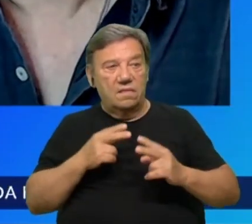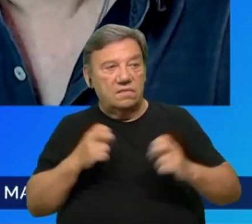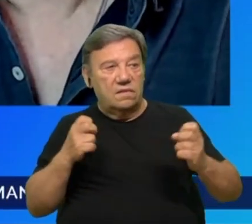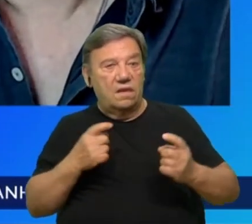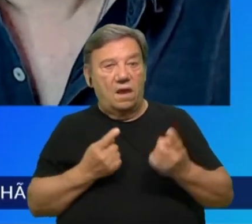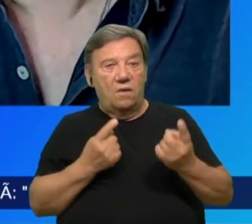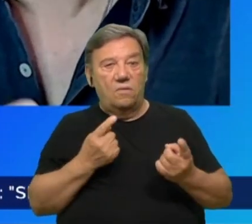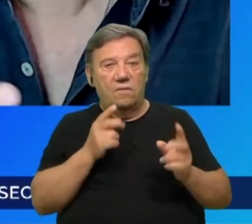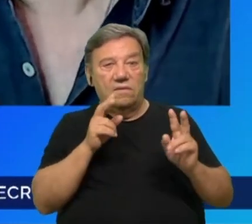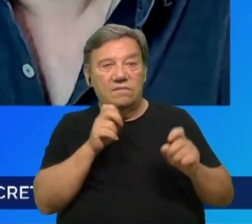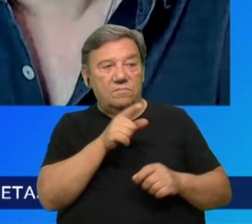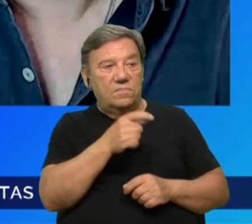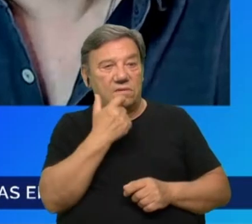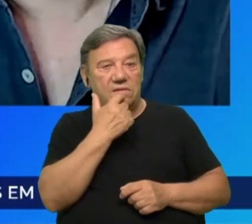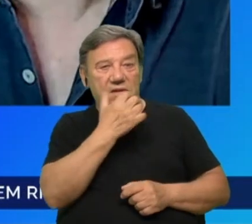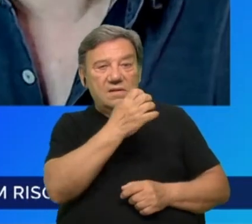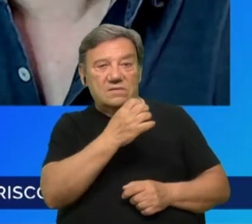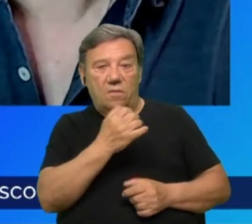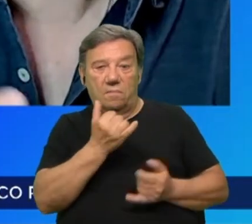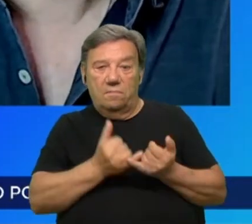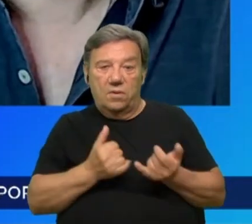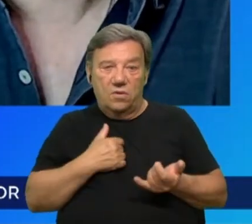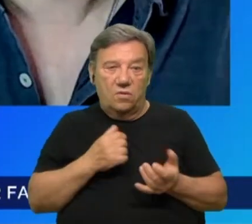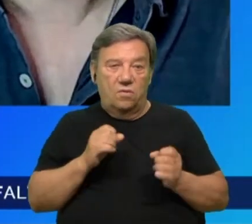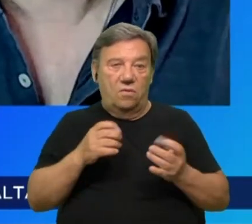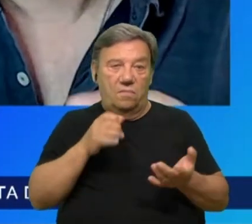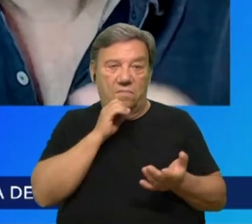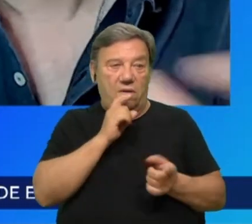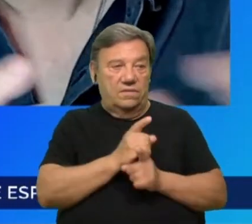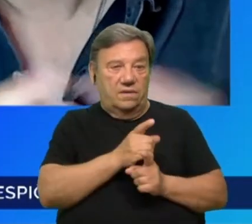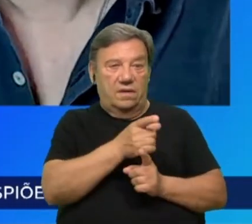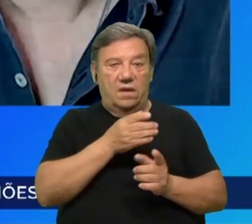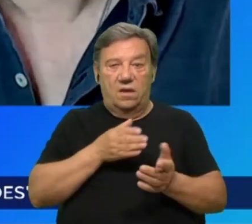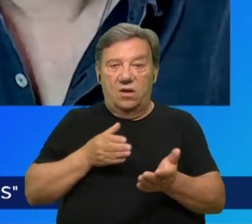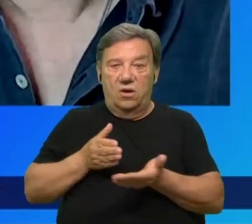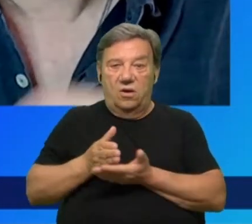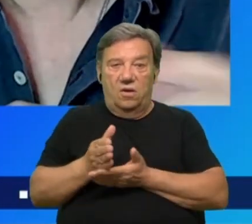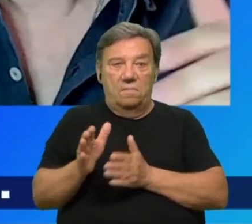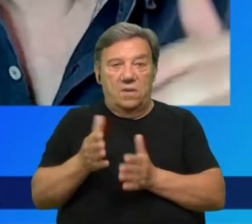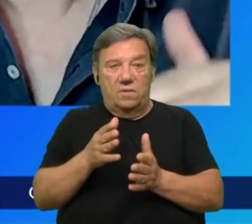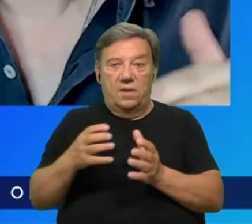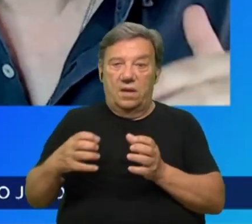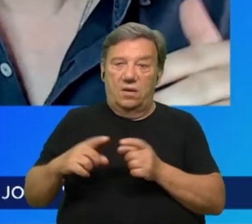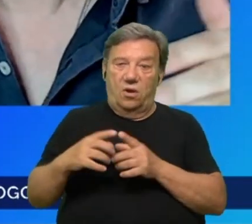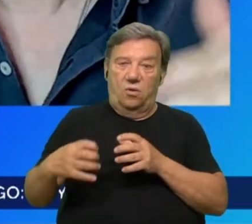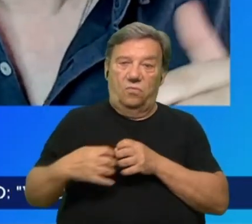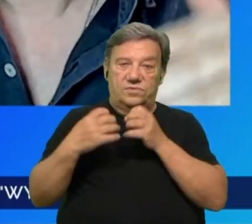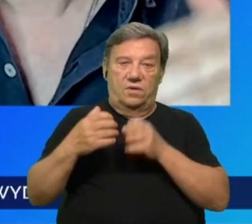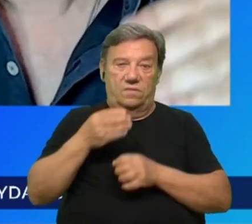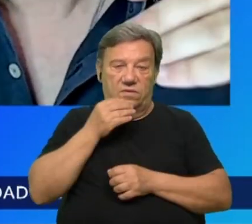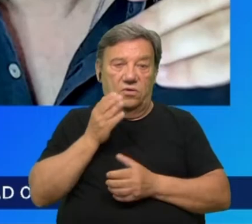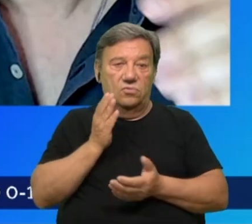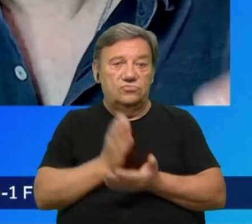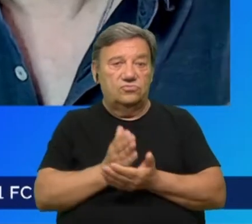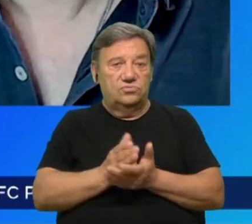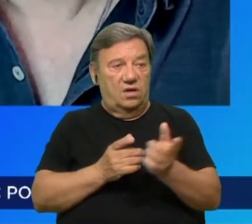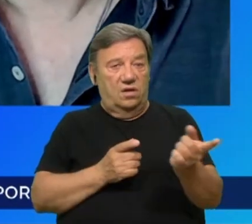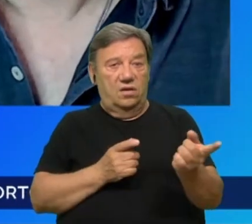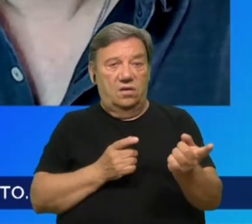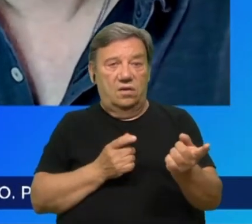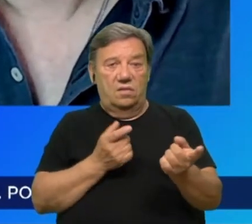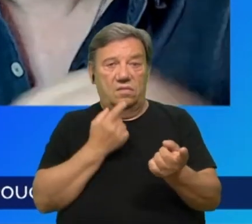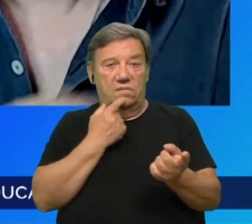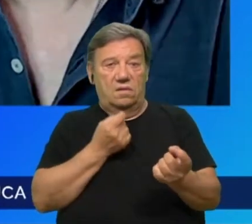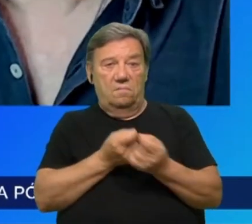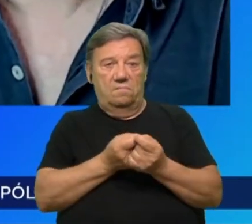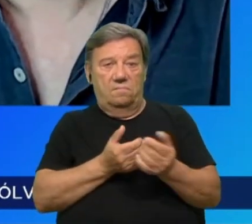algum tipo deste asteroide perigoso ou que possa estar em rota mais ou menos de colisão com a Terra, quando ele já estiver